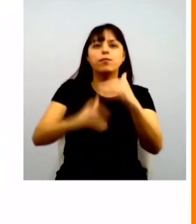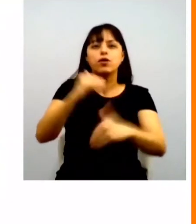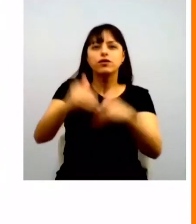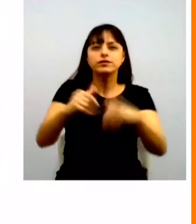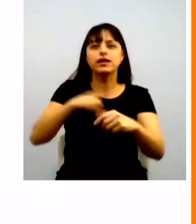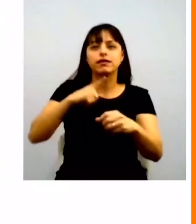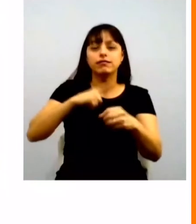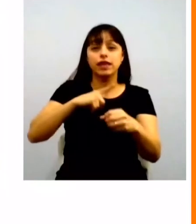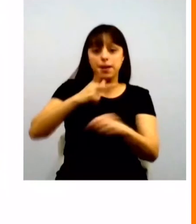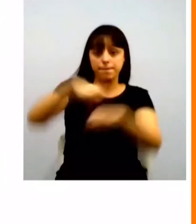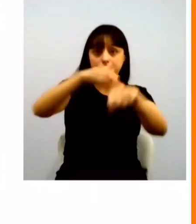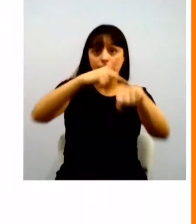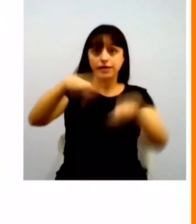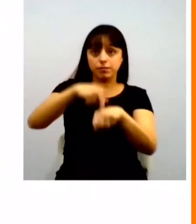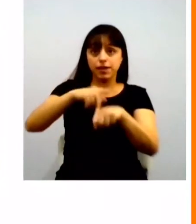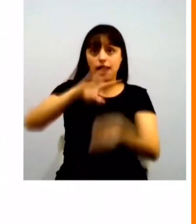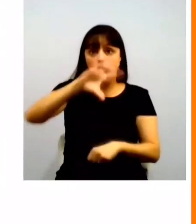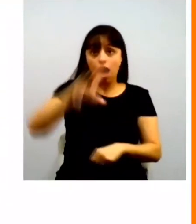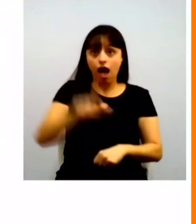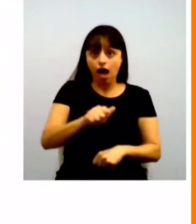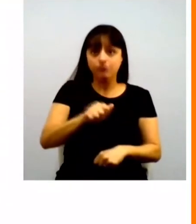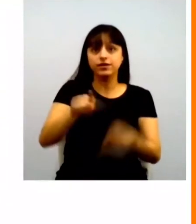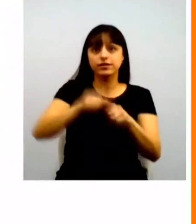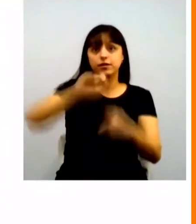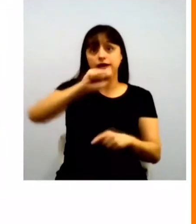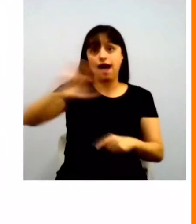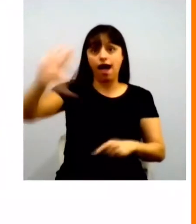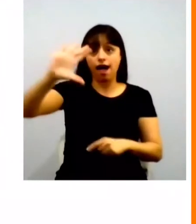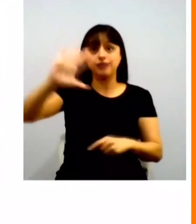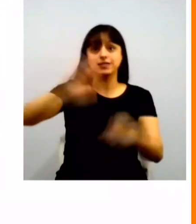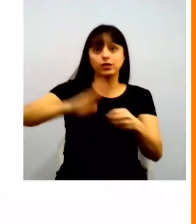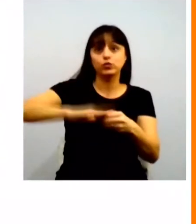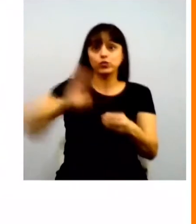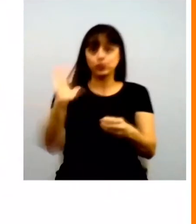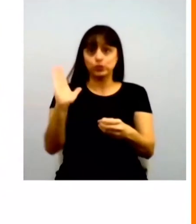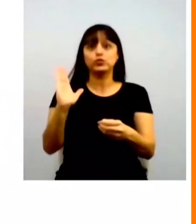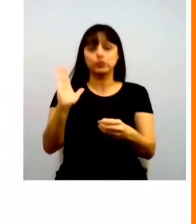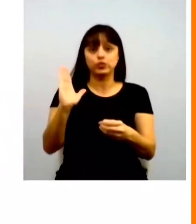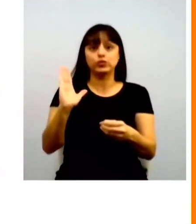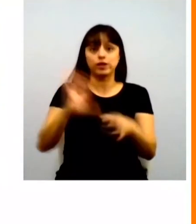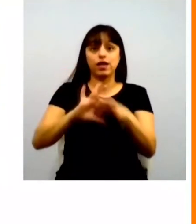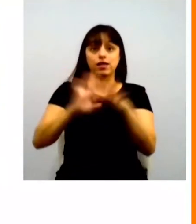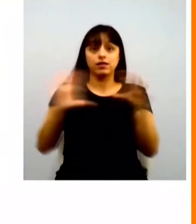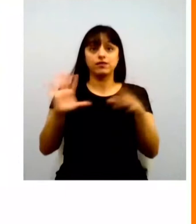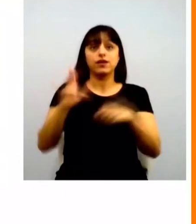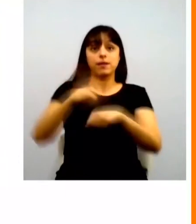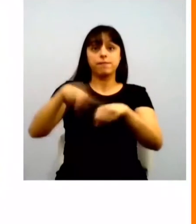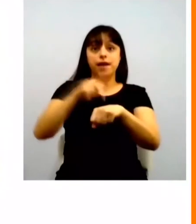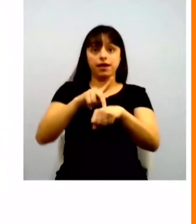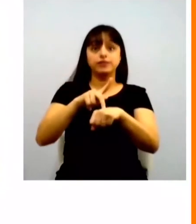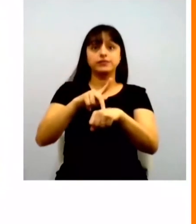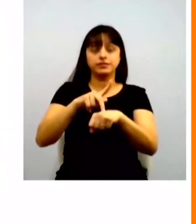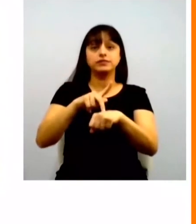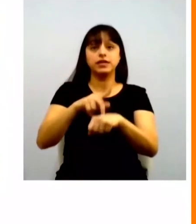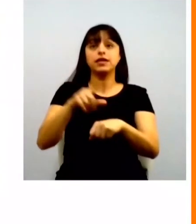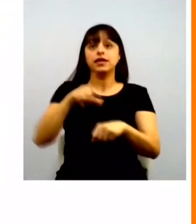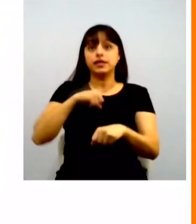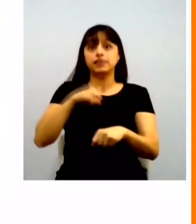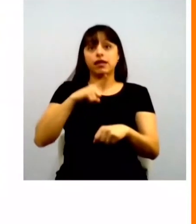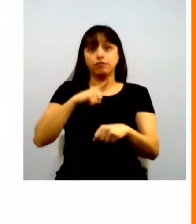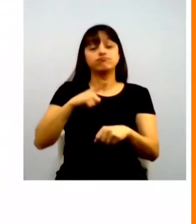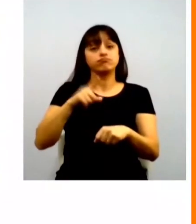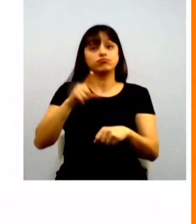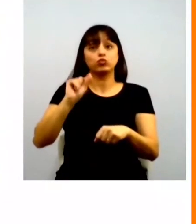países de África e Ásia, ao final, muitos desses projetos de desenvolvimento fracasaram porque não tiveram em conta os valores